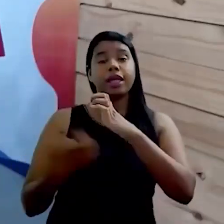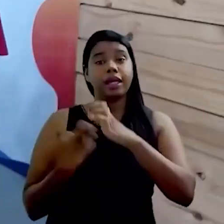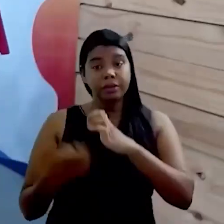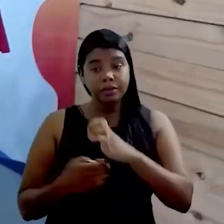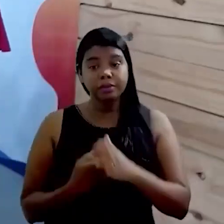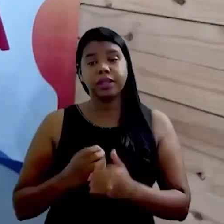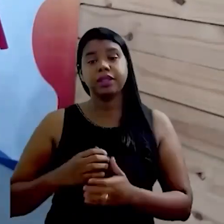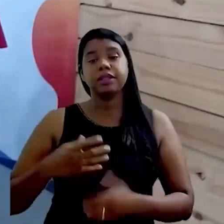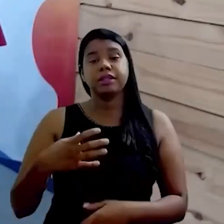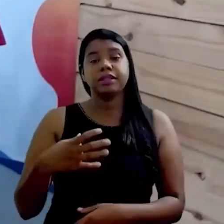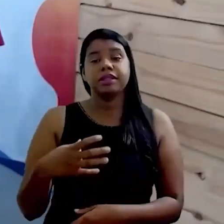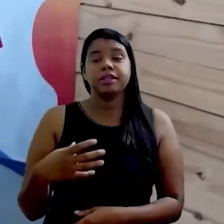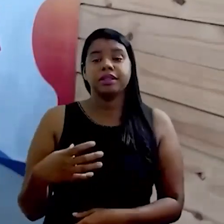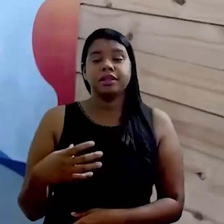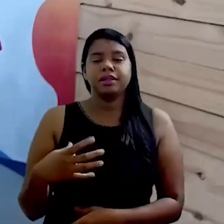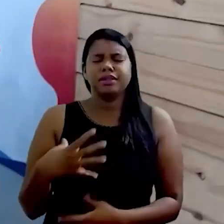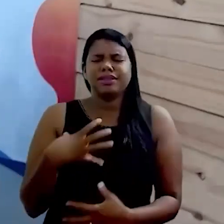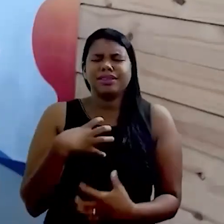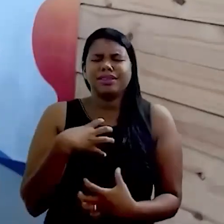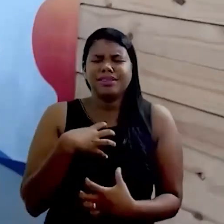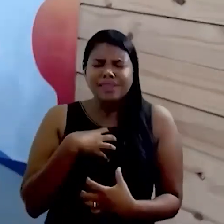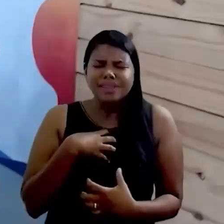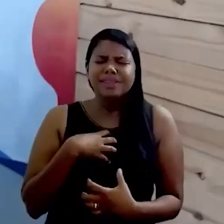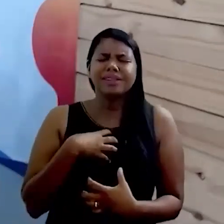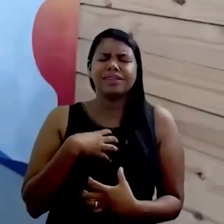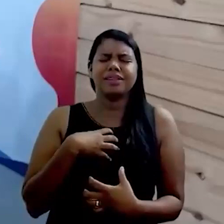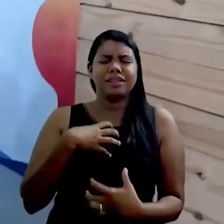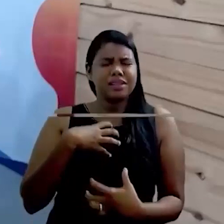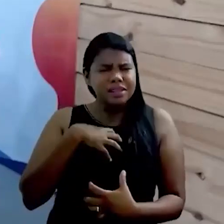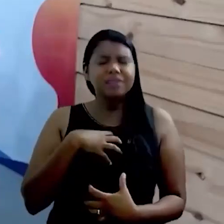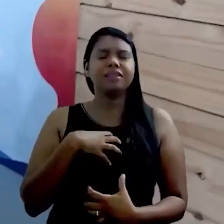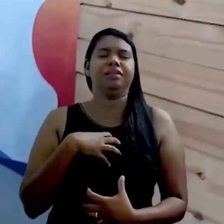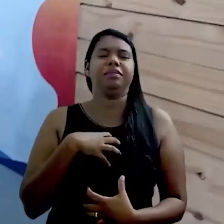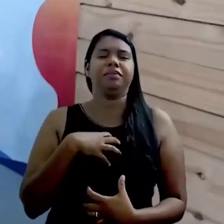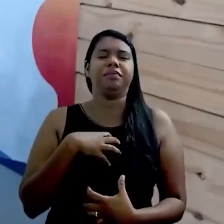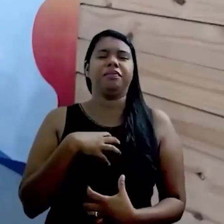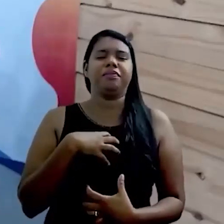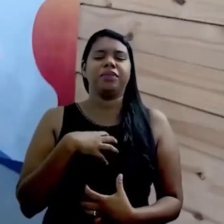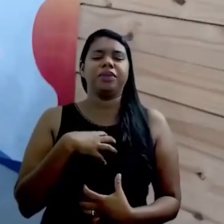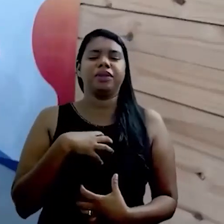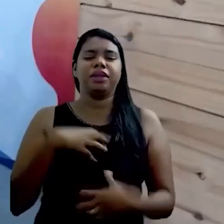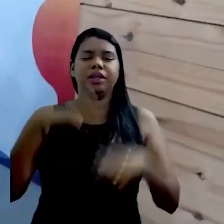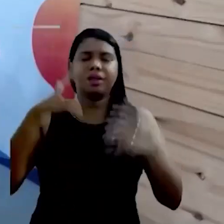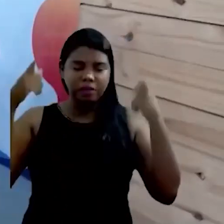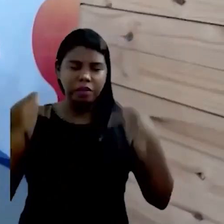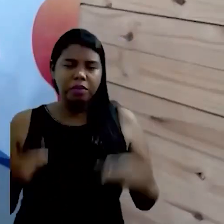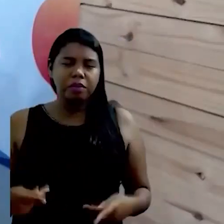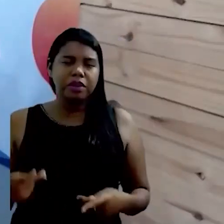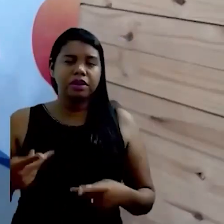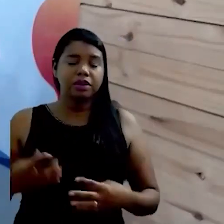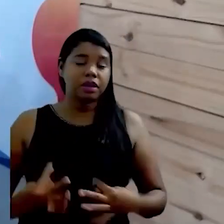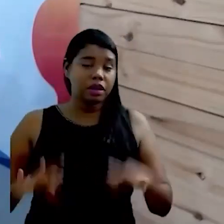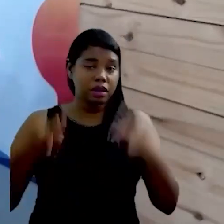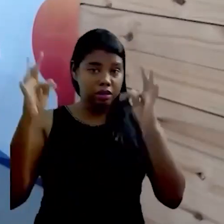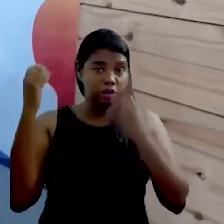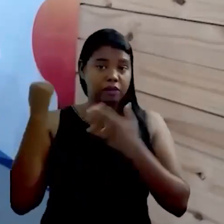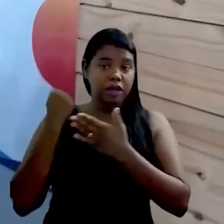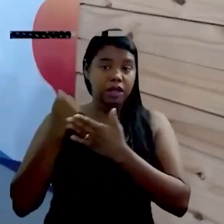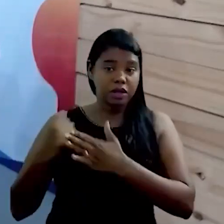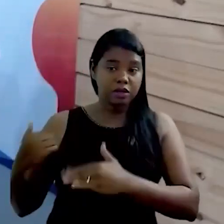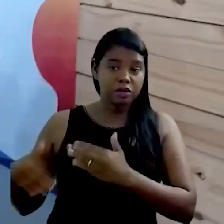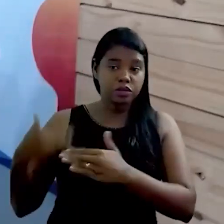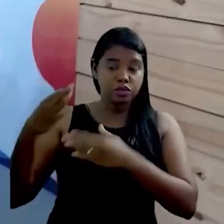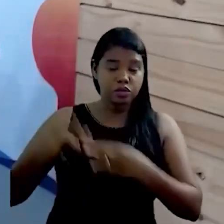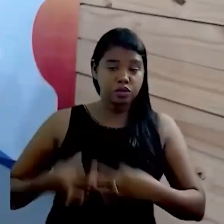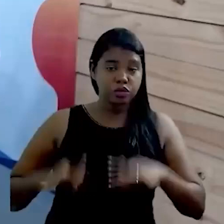importante, a gente quer sentir que está sendo ouvido pelas pessoas também. Então, essa parte da tecnologia, ela é super importante, ela vai ajudar muito nos processos,